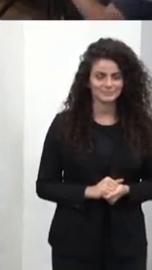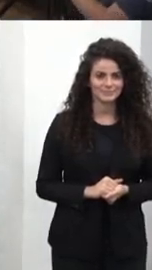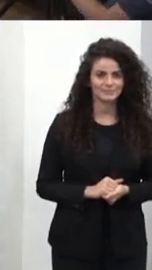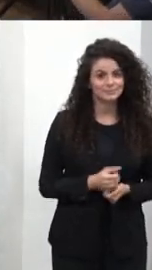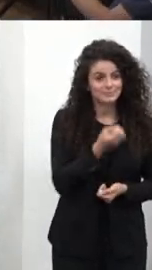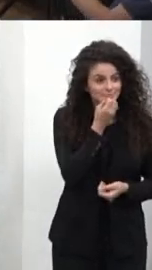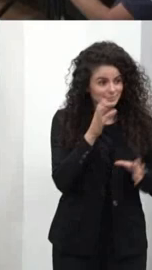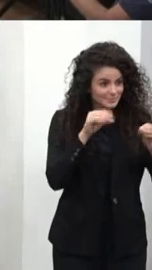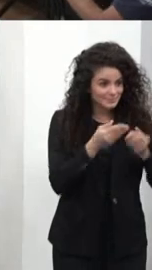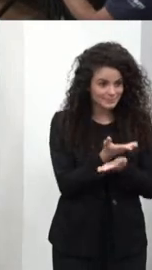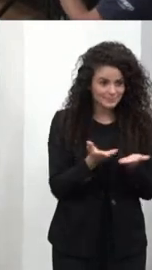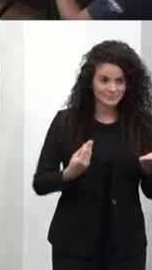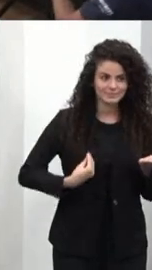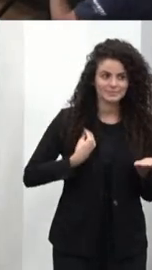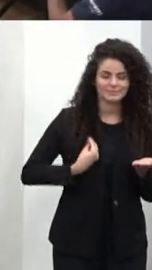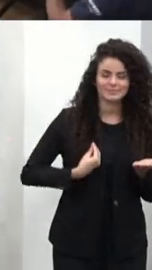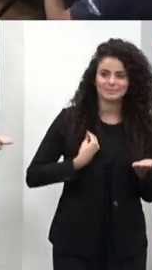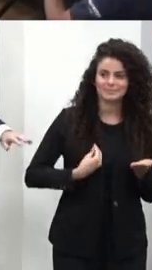boa noite